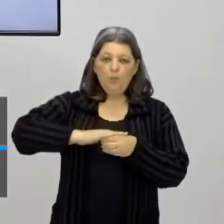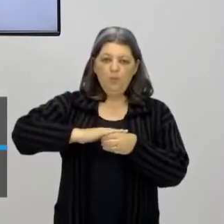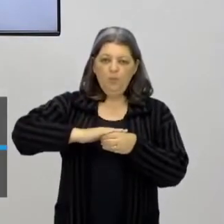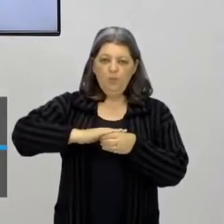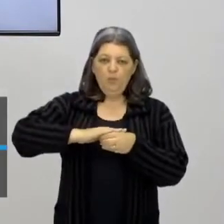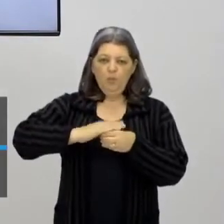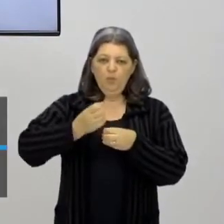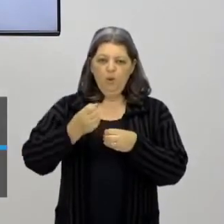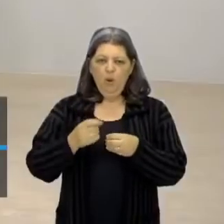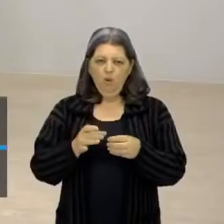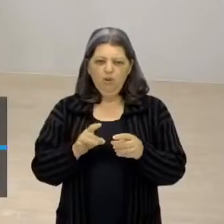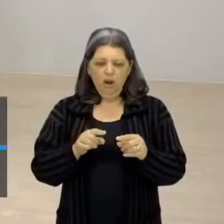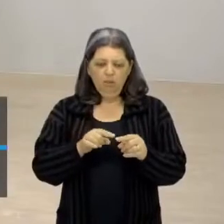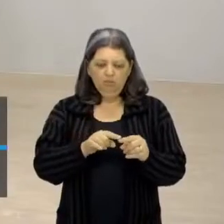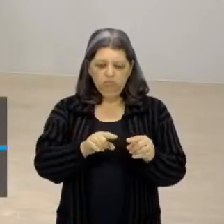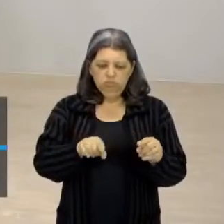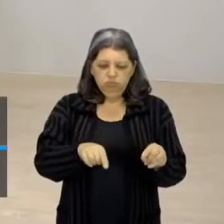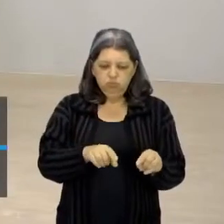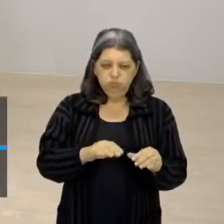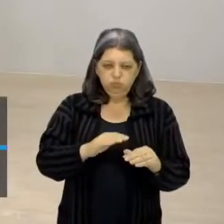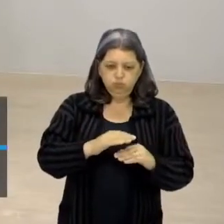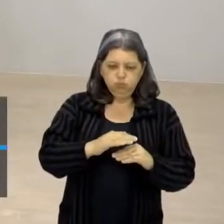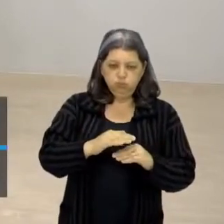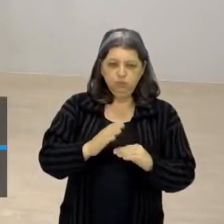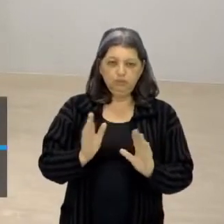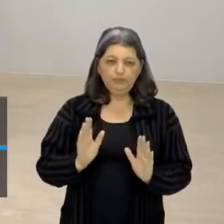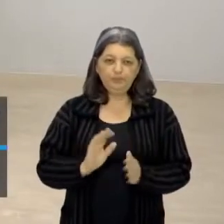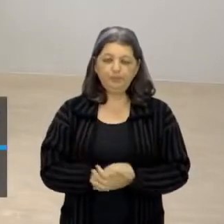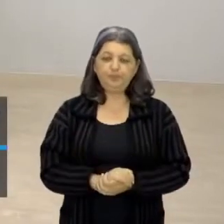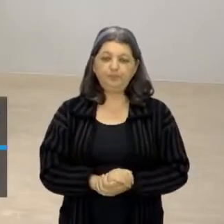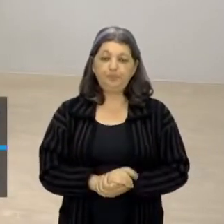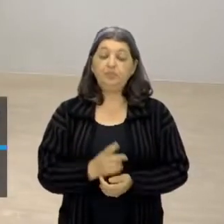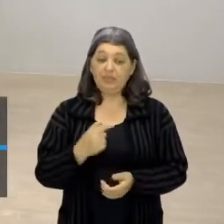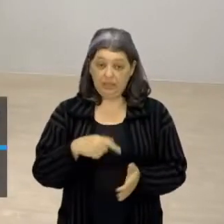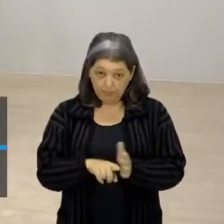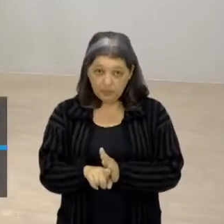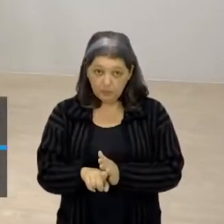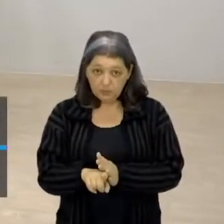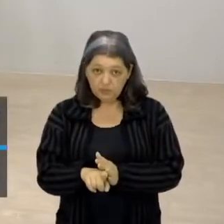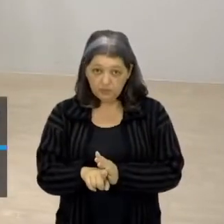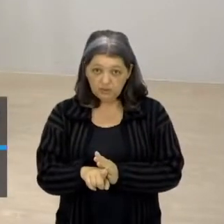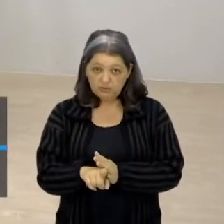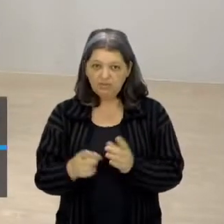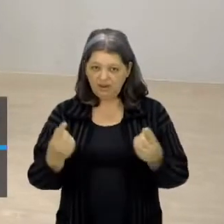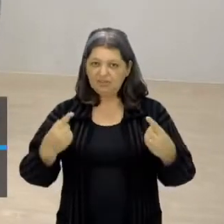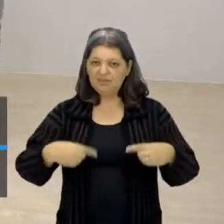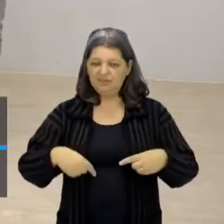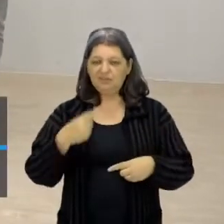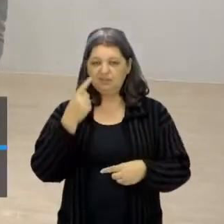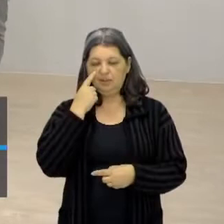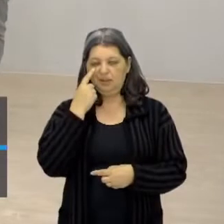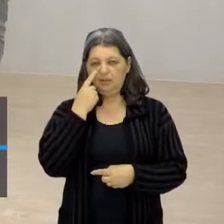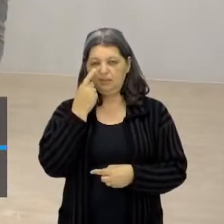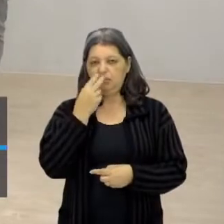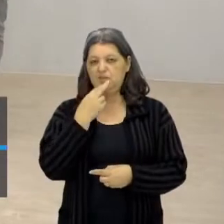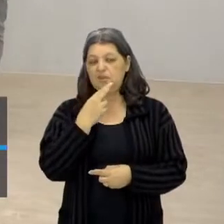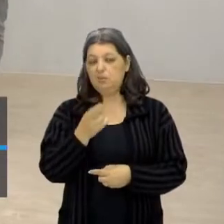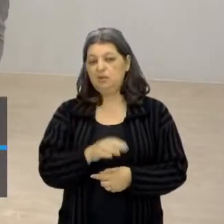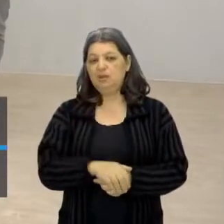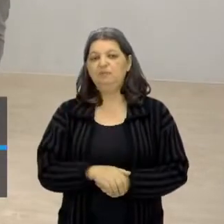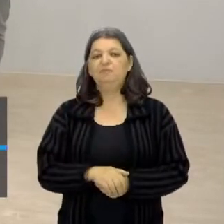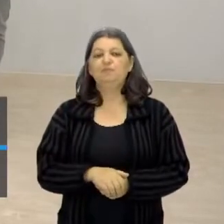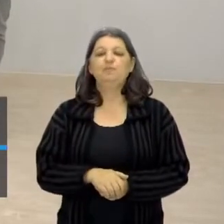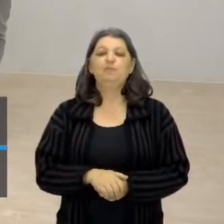termicamente isolado, hein, Joel? É uma boa pergunta. E aí, aberto, aceita o desafio? Responde aí para mim, eu quero ver isso daí, ó.